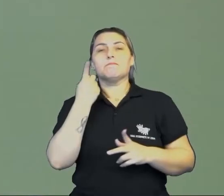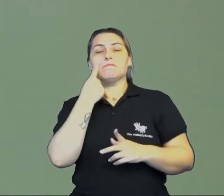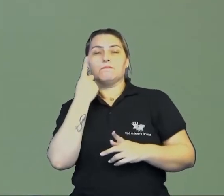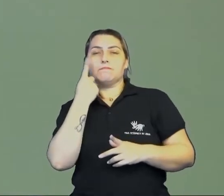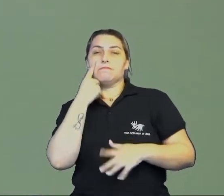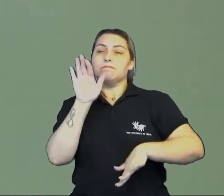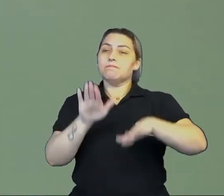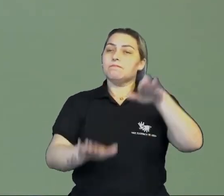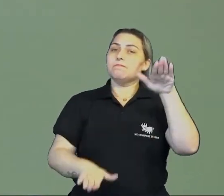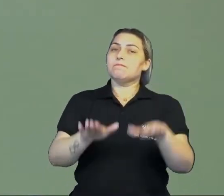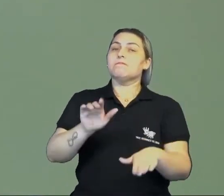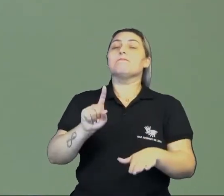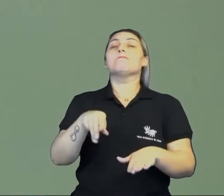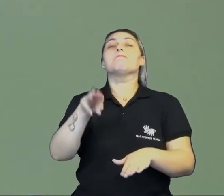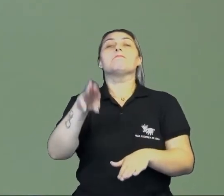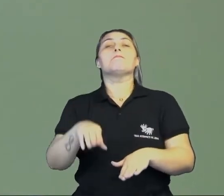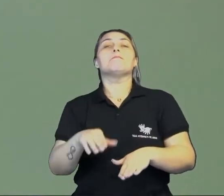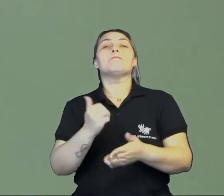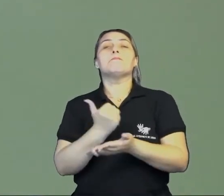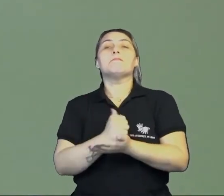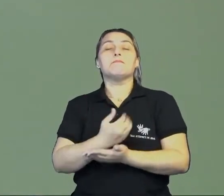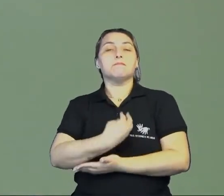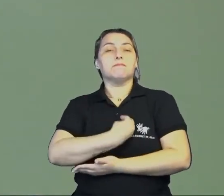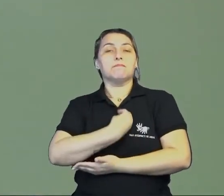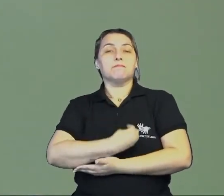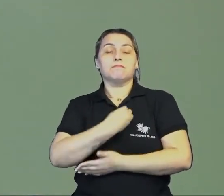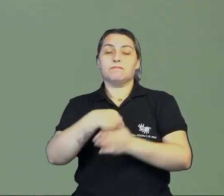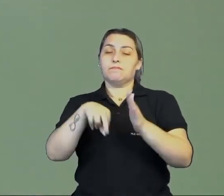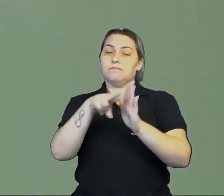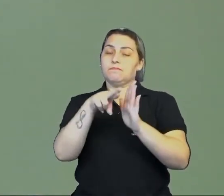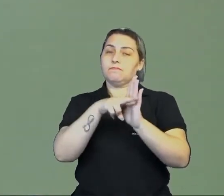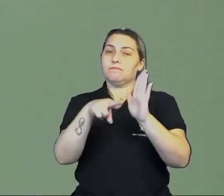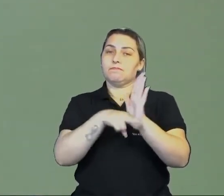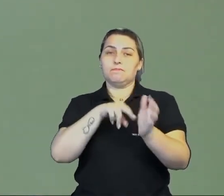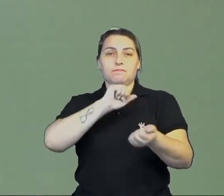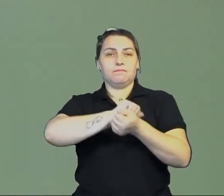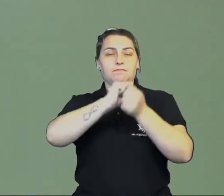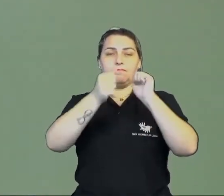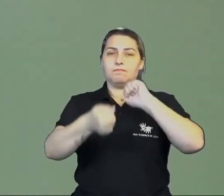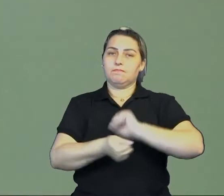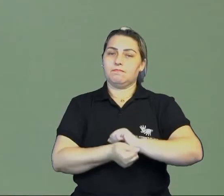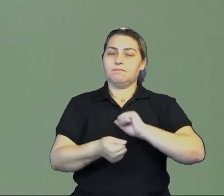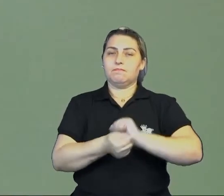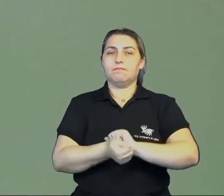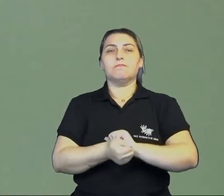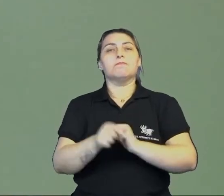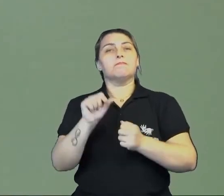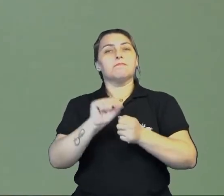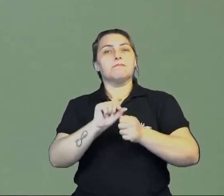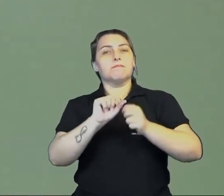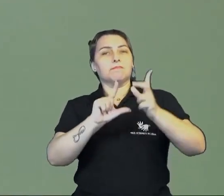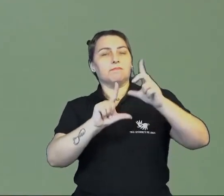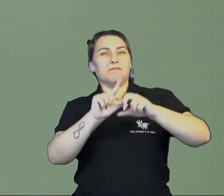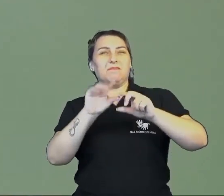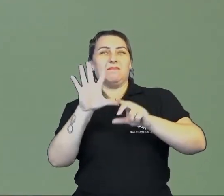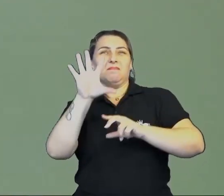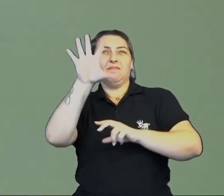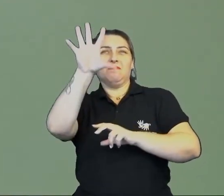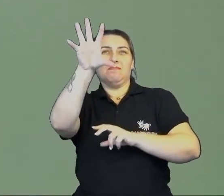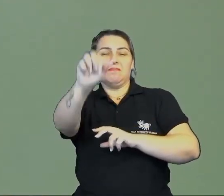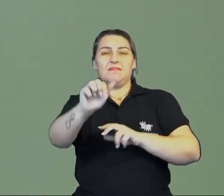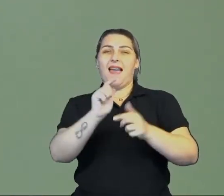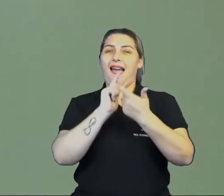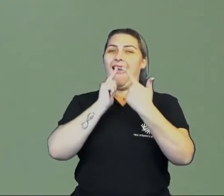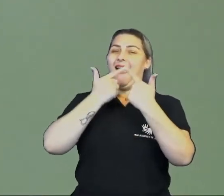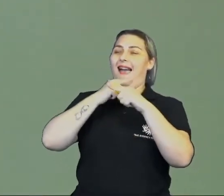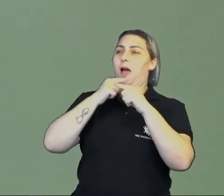a depender de quem esteja jogando, de quem esteja participando, as regras vão se adaptando. E aí eu fui fazer uma estrelinha, só toquei na bola e começaram